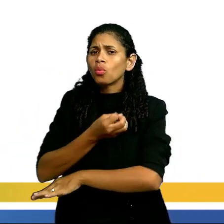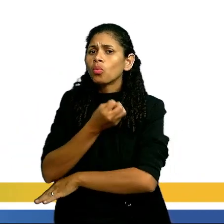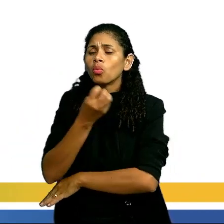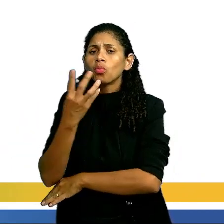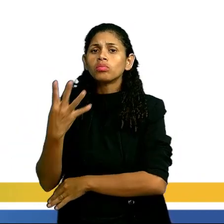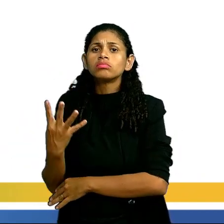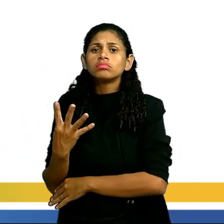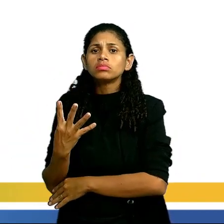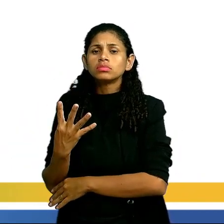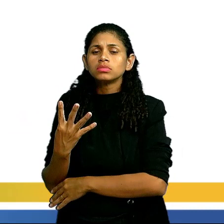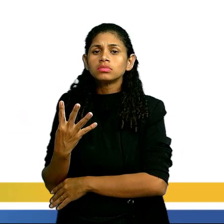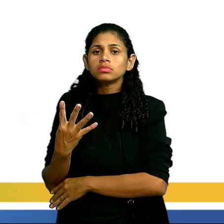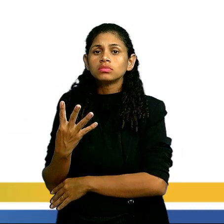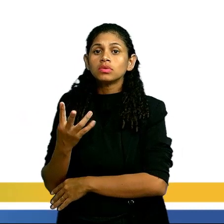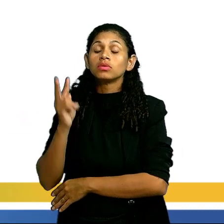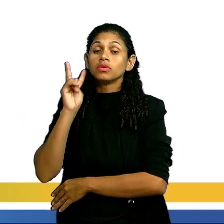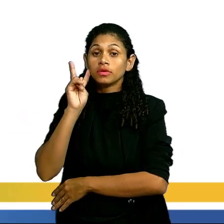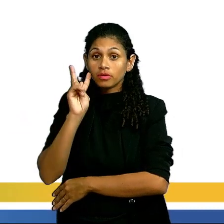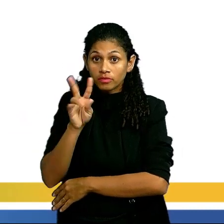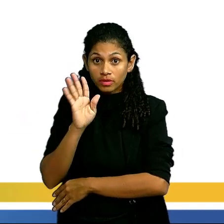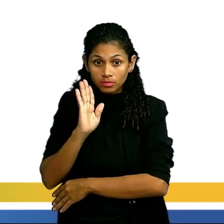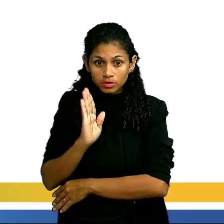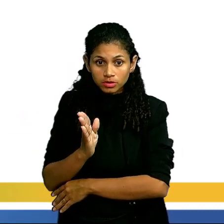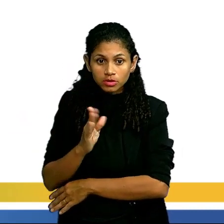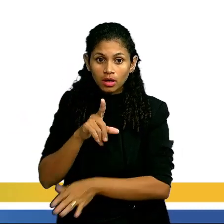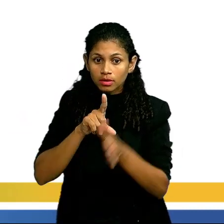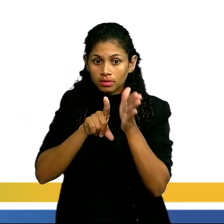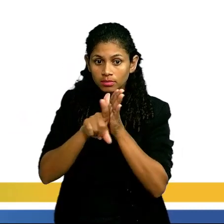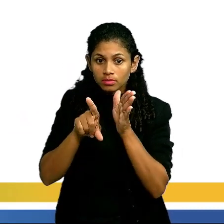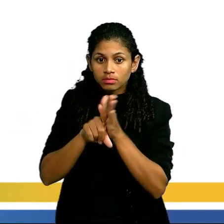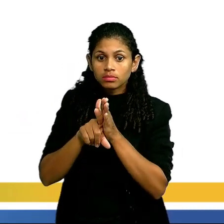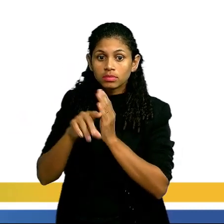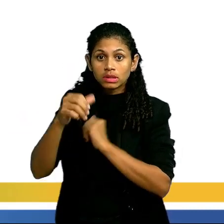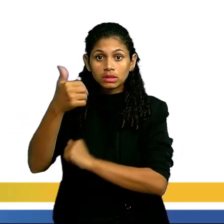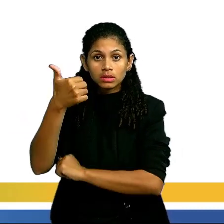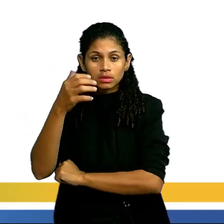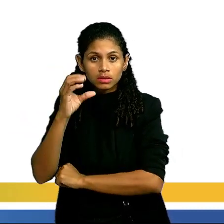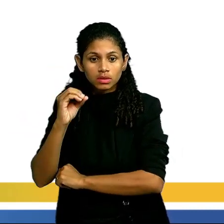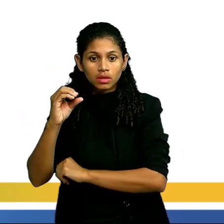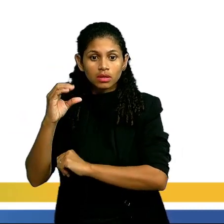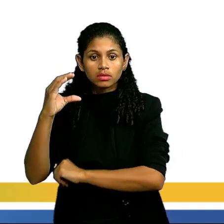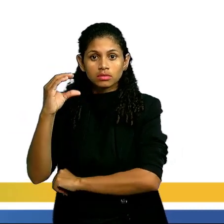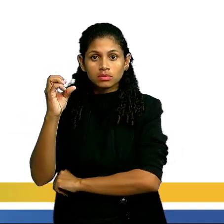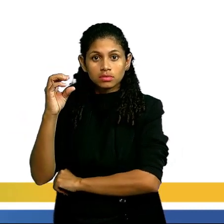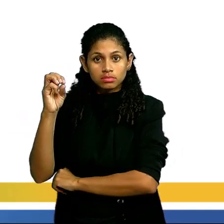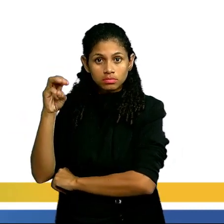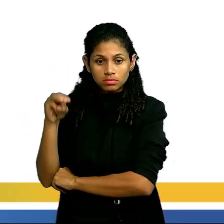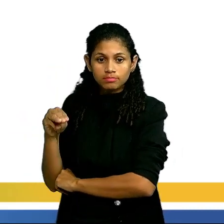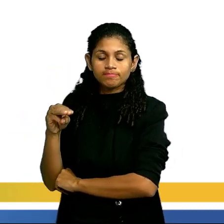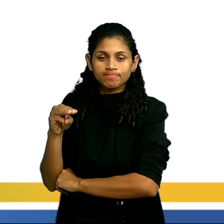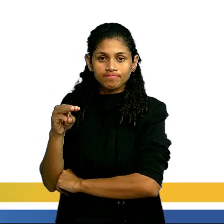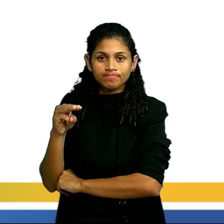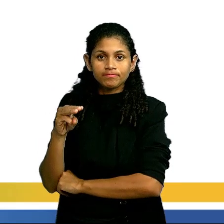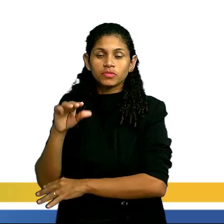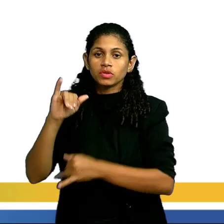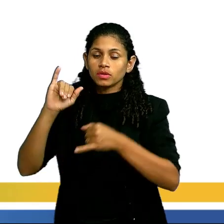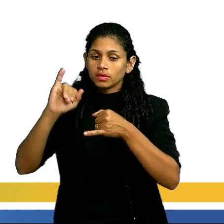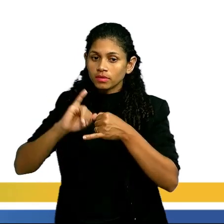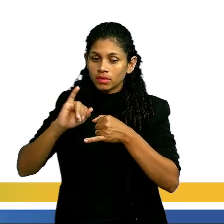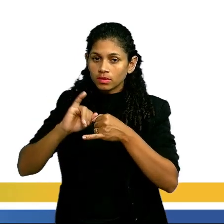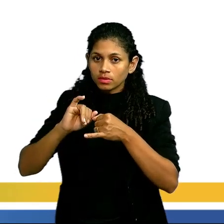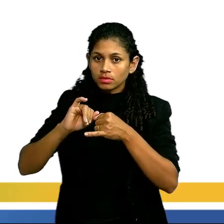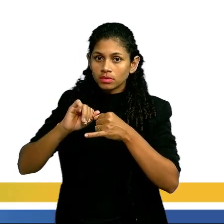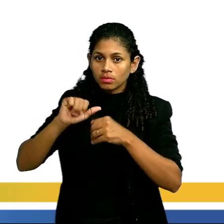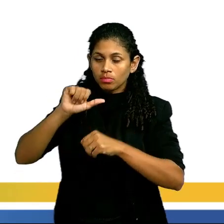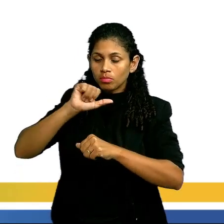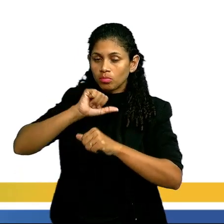A gente viu lá na questão, certo? Tá lá, ó, 10 centímetros, tá? Então a gente vai fazer, tá, a